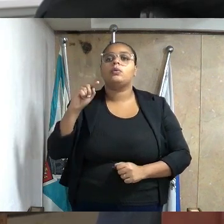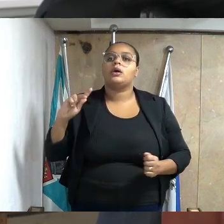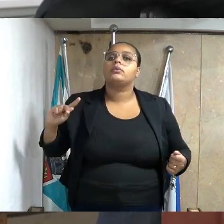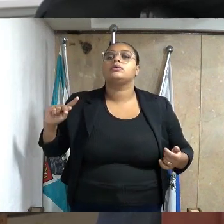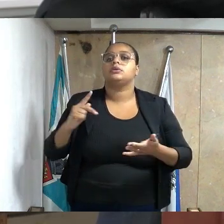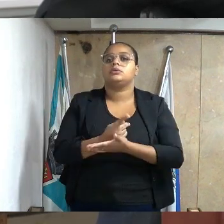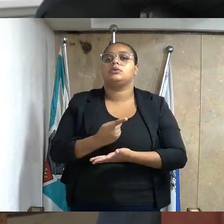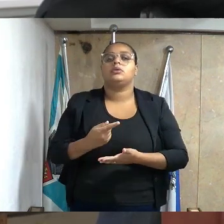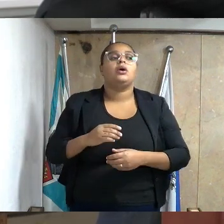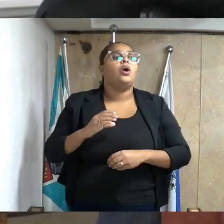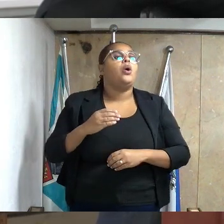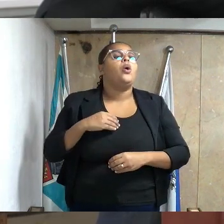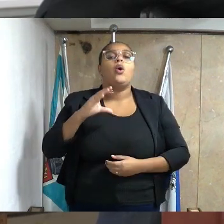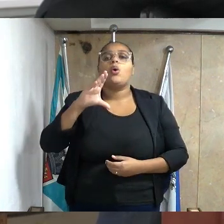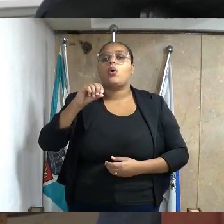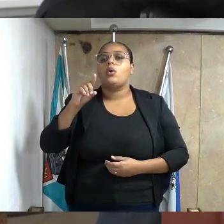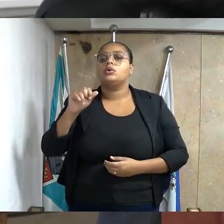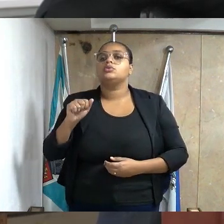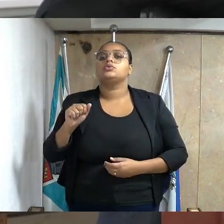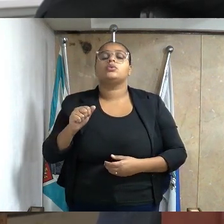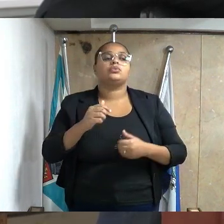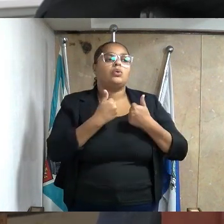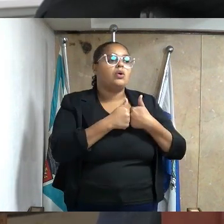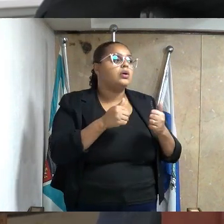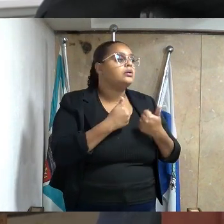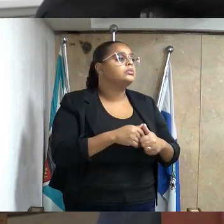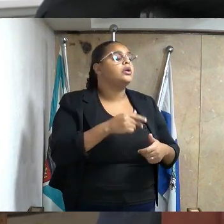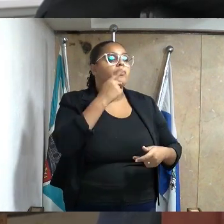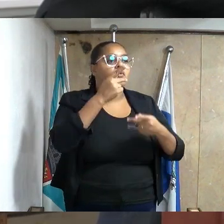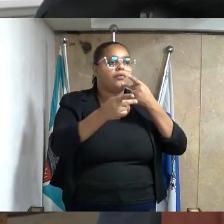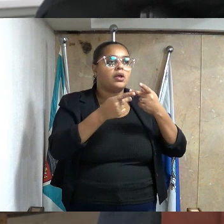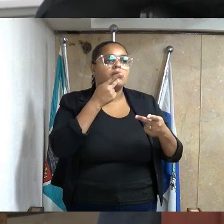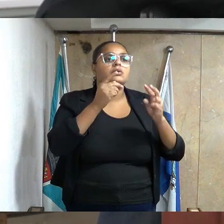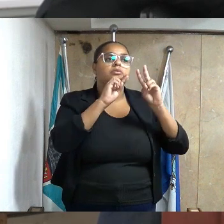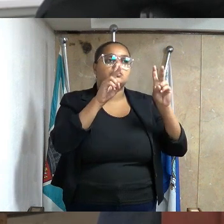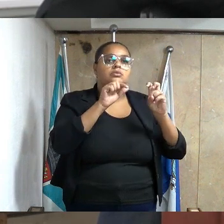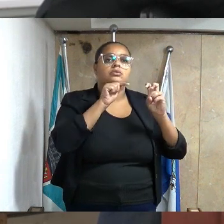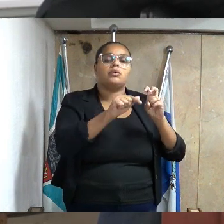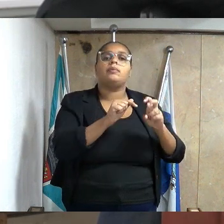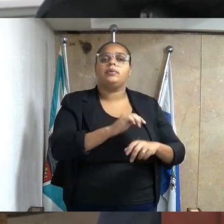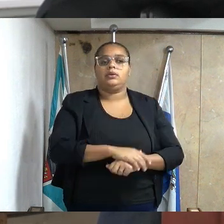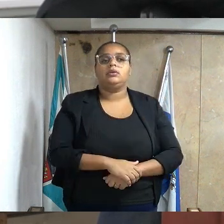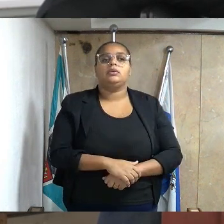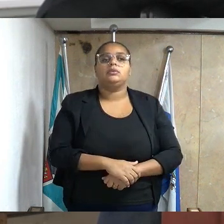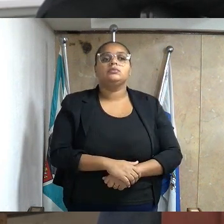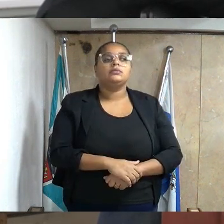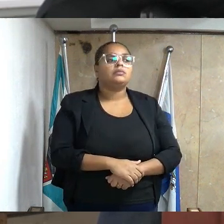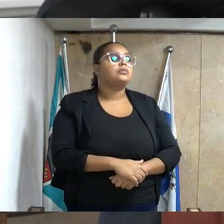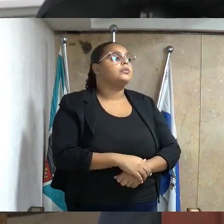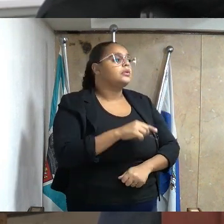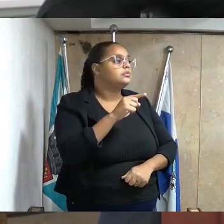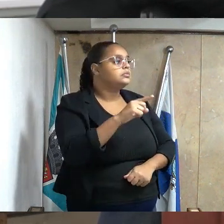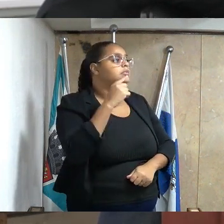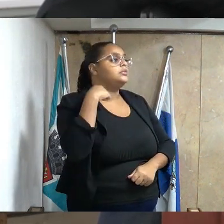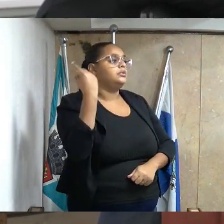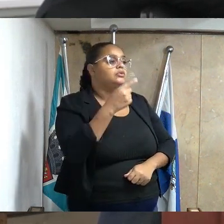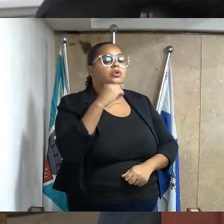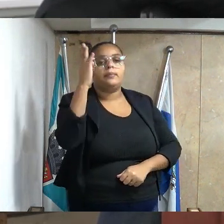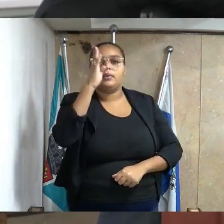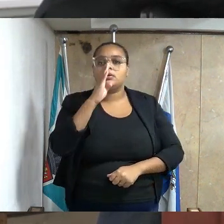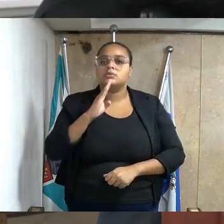alterado no Código de Trânsito Brasileiro, e eu vou falar para Vossas Excelências aqui no artigo 271 do Código de Trânsito